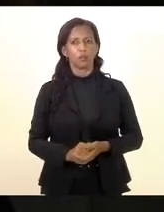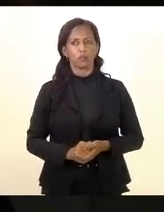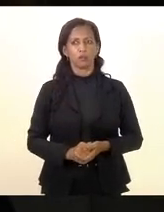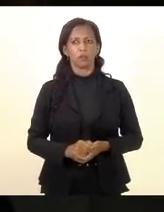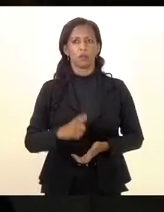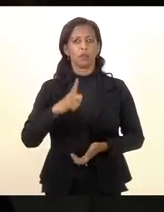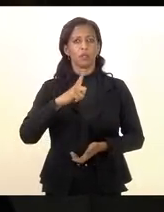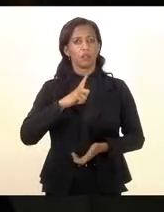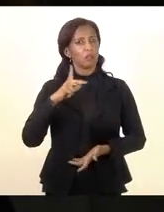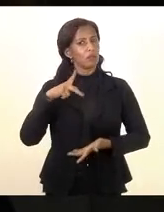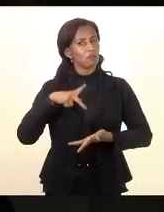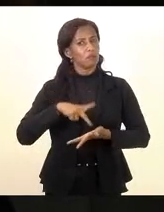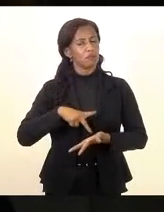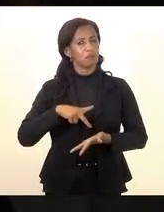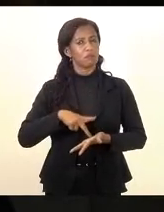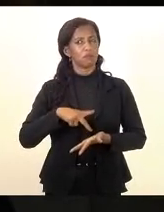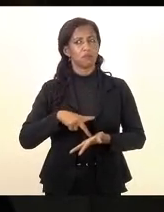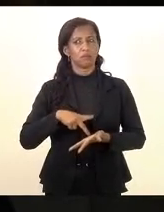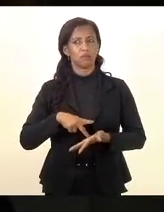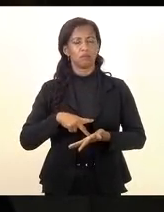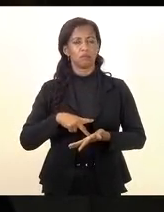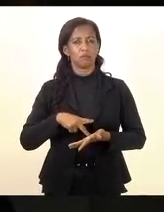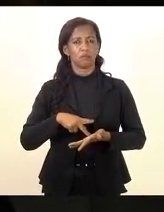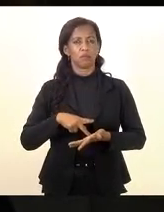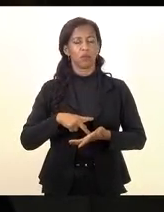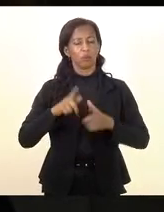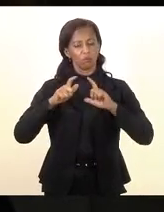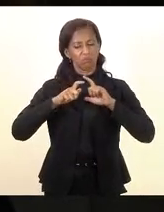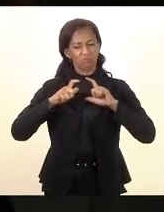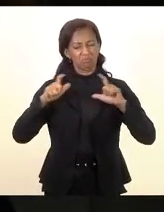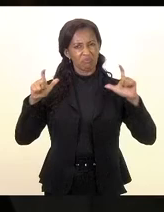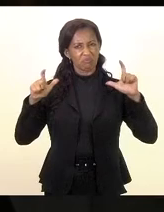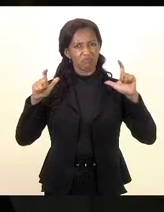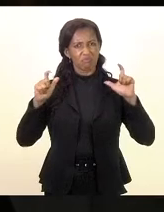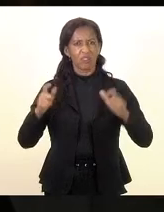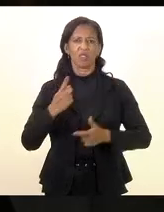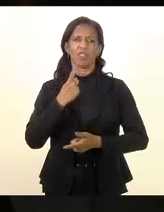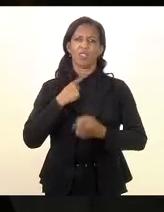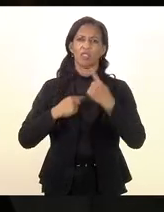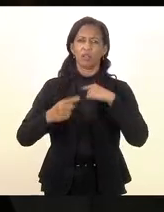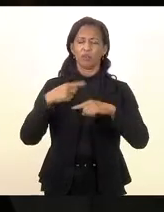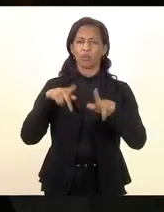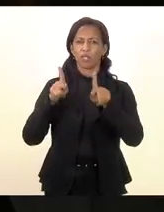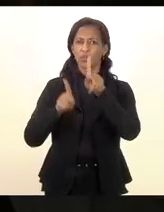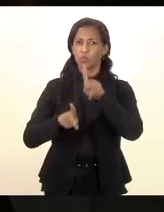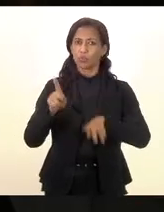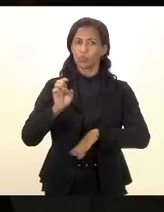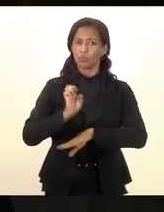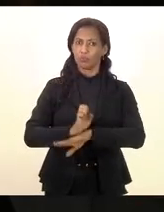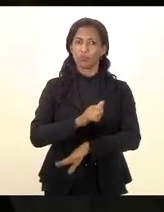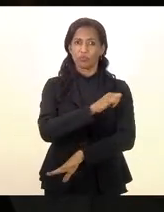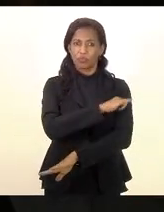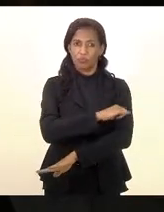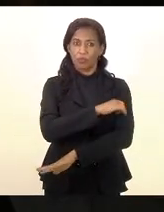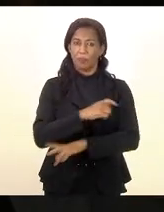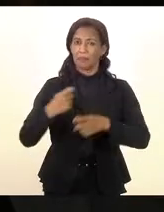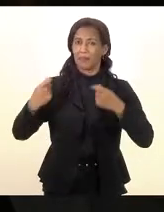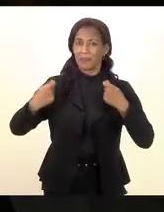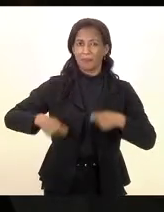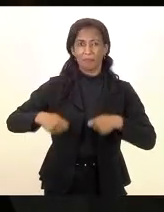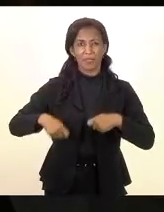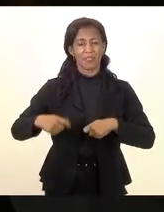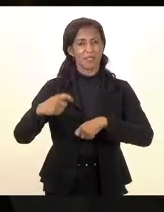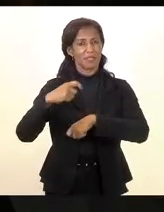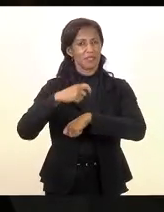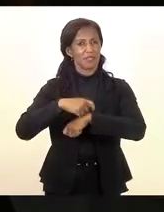tenha realmente o tamanho e dimensão da vontade que o povo do Estado do Rio de Janeiro precisa desse